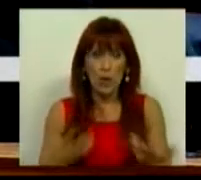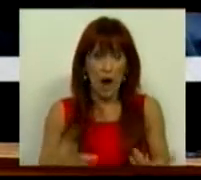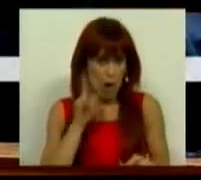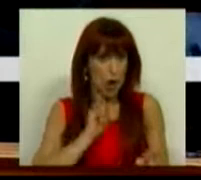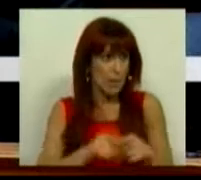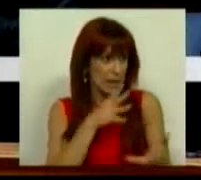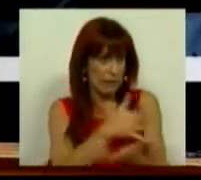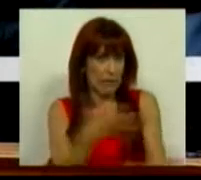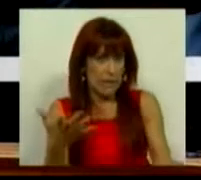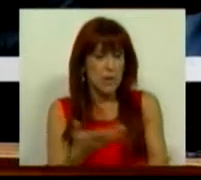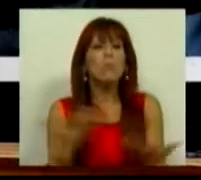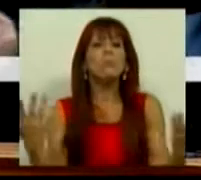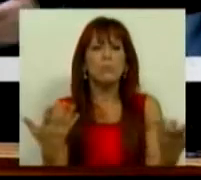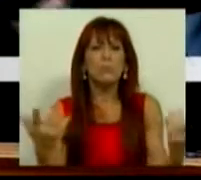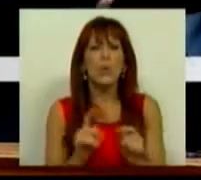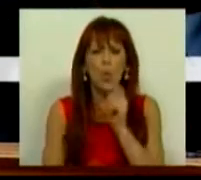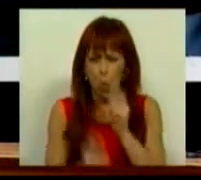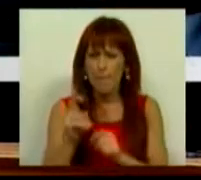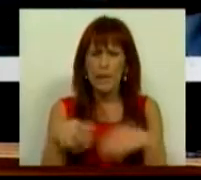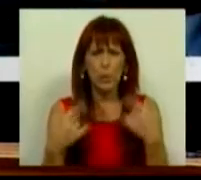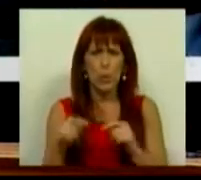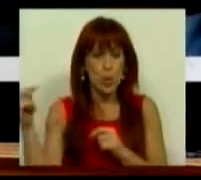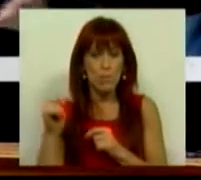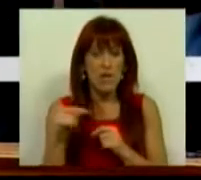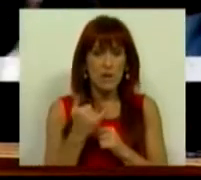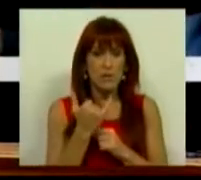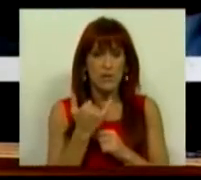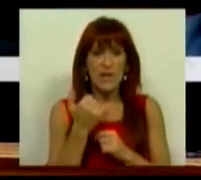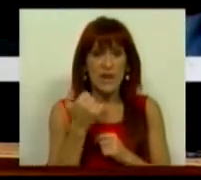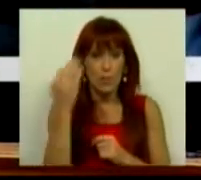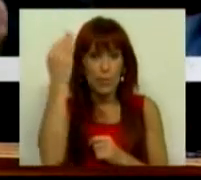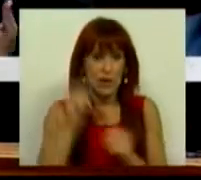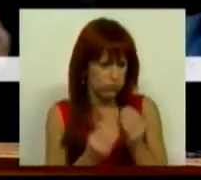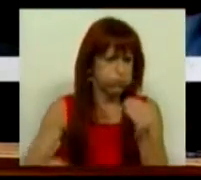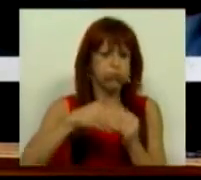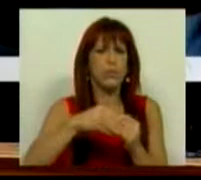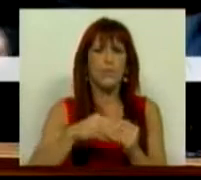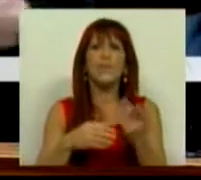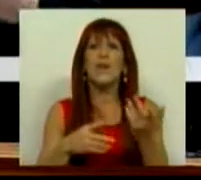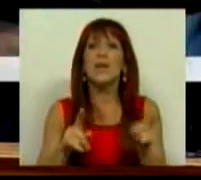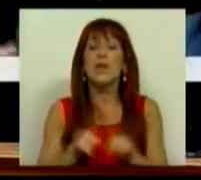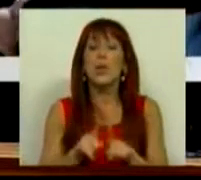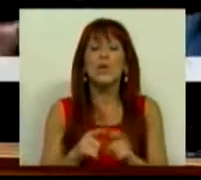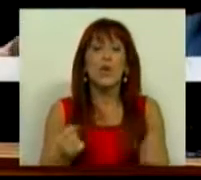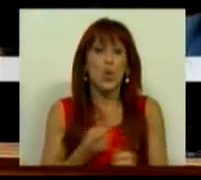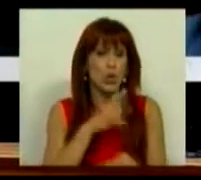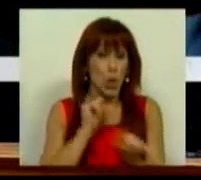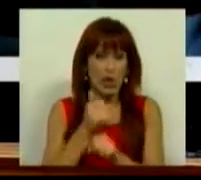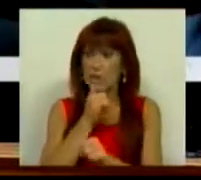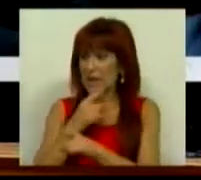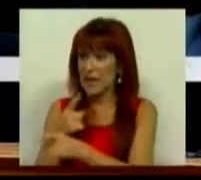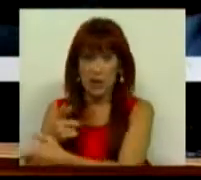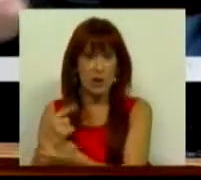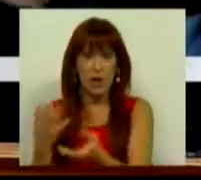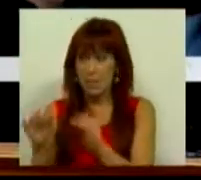agora a senhora deputada referiu, foi um aumento no mínimo de 25%. Portanto, ao mesmo tempo, com o conjunto das outras medidas